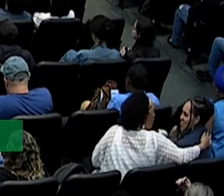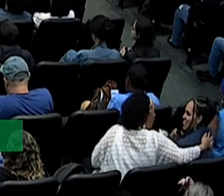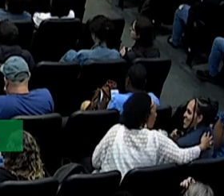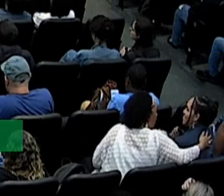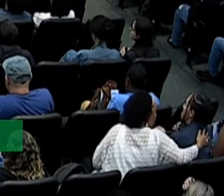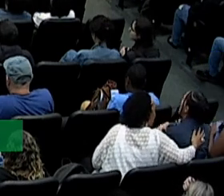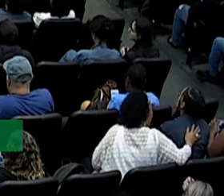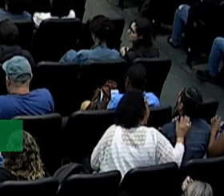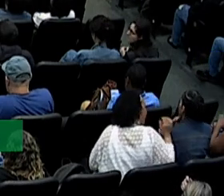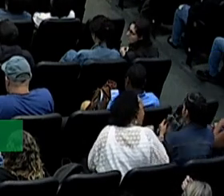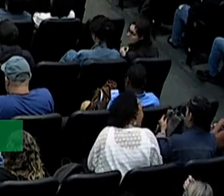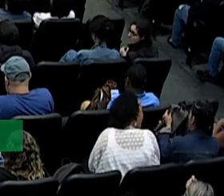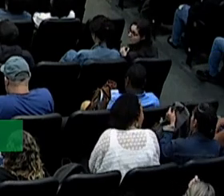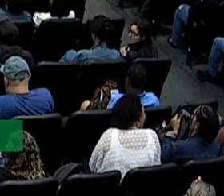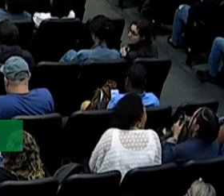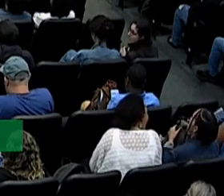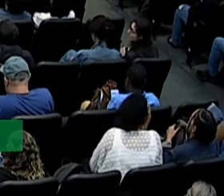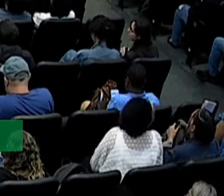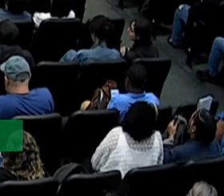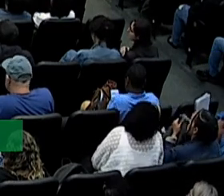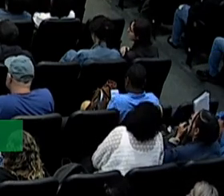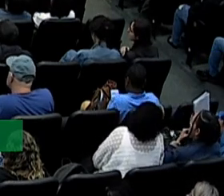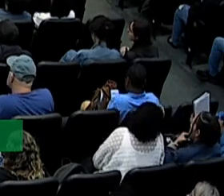Podem ficar por aí.